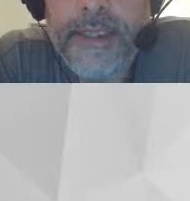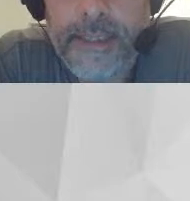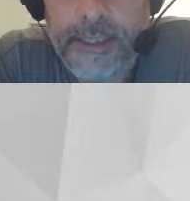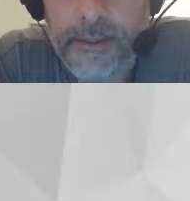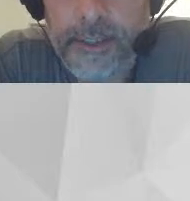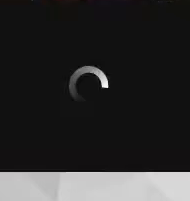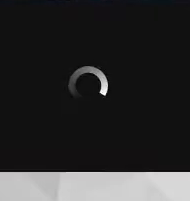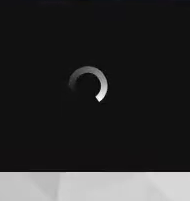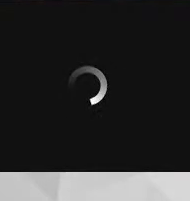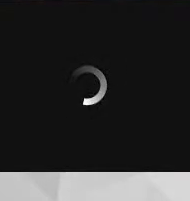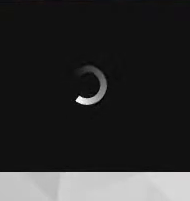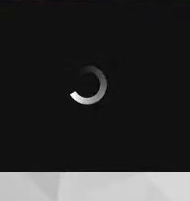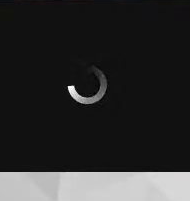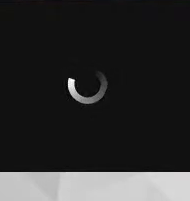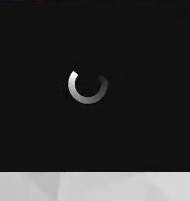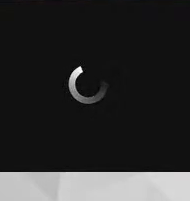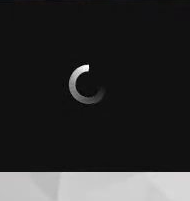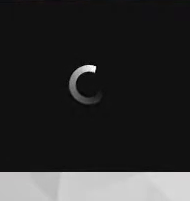para discutir